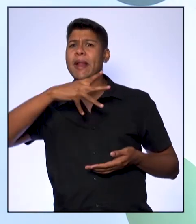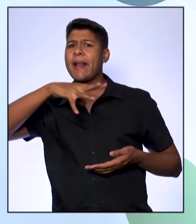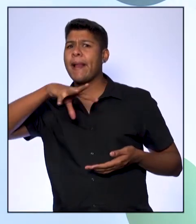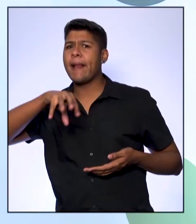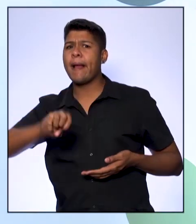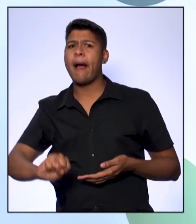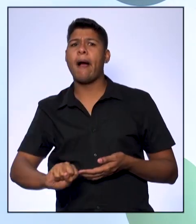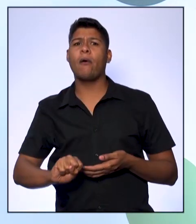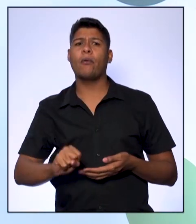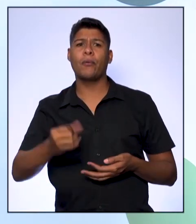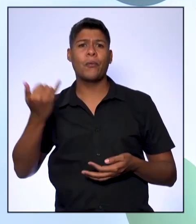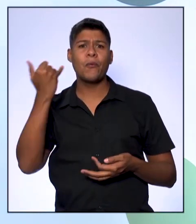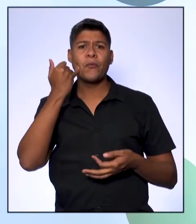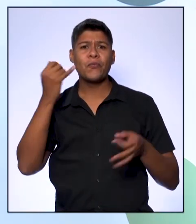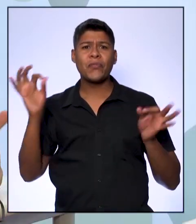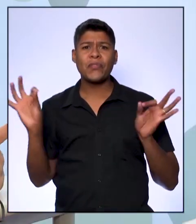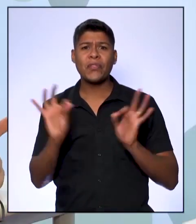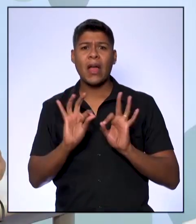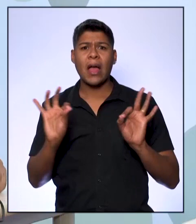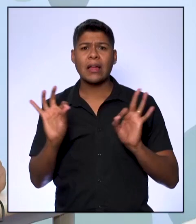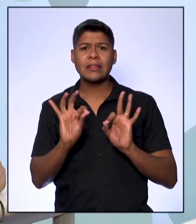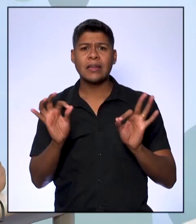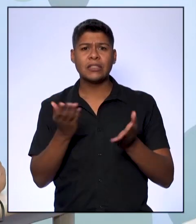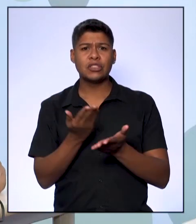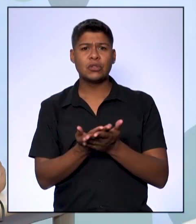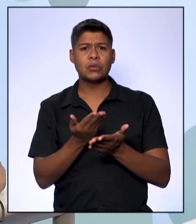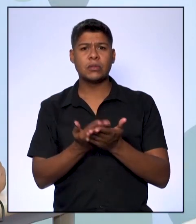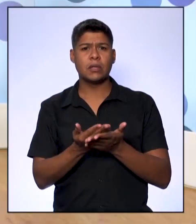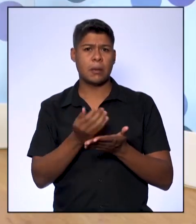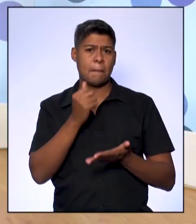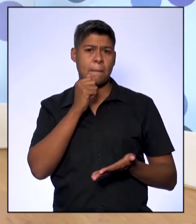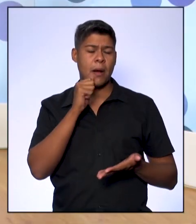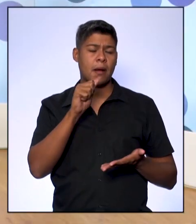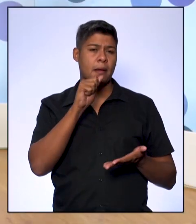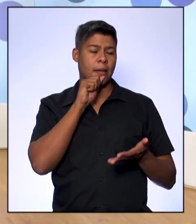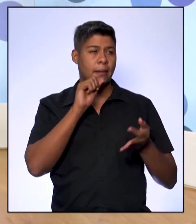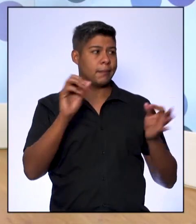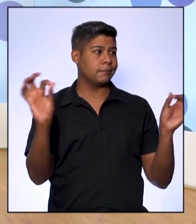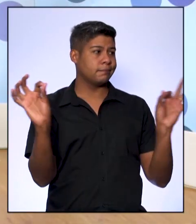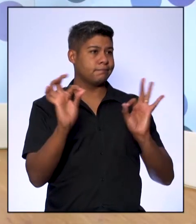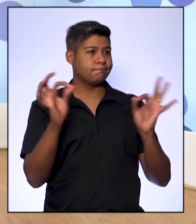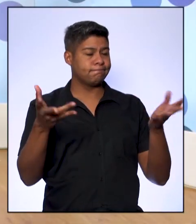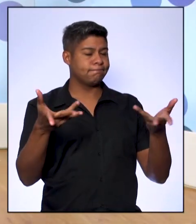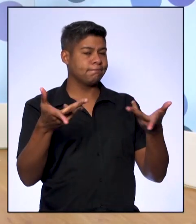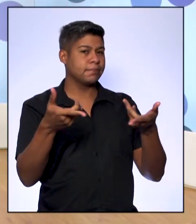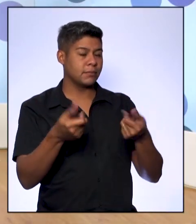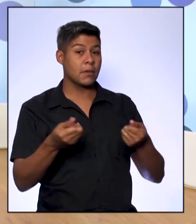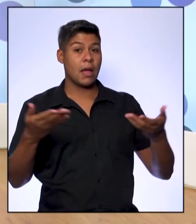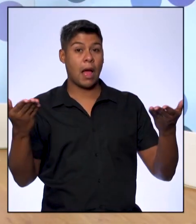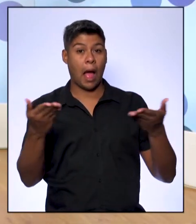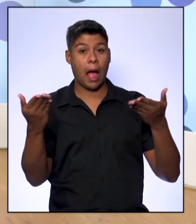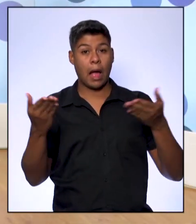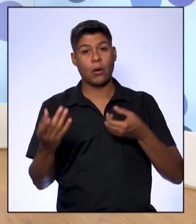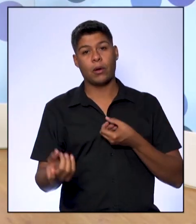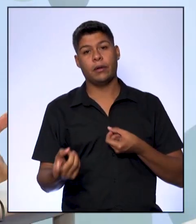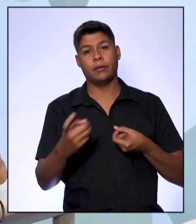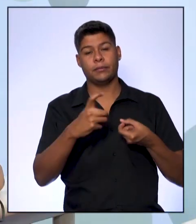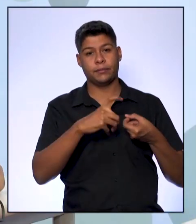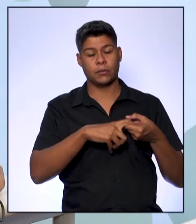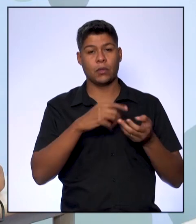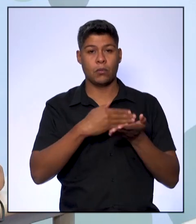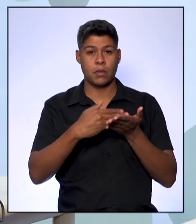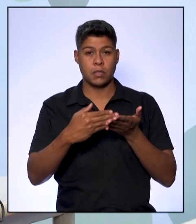de vezes e você não me escuta não é para estudar mãe são excelentes com esther bueno hércules tá então agora nós vamos retornar